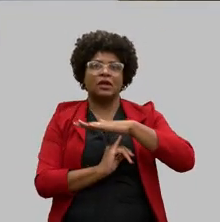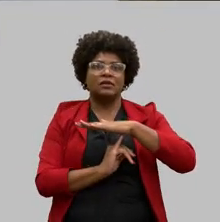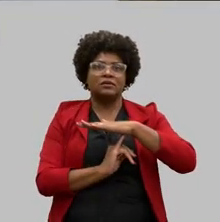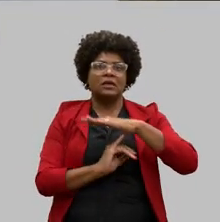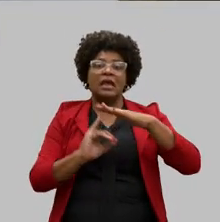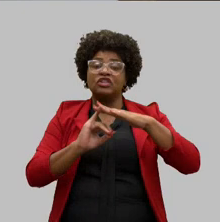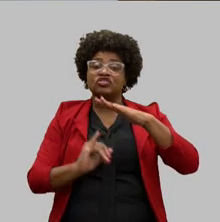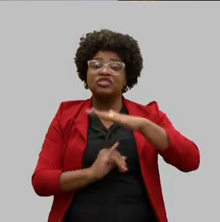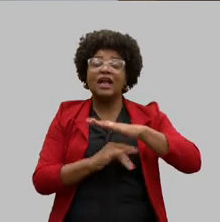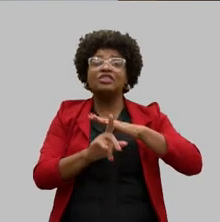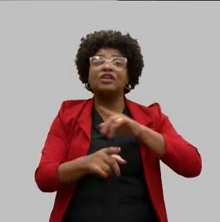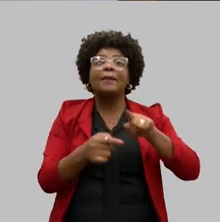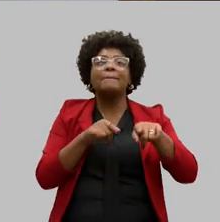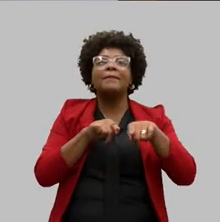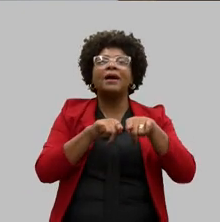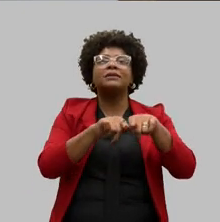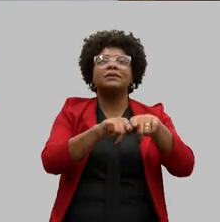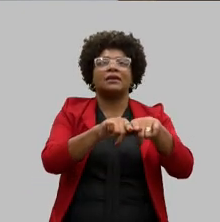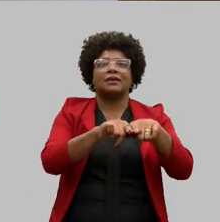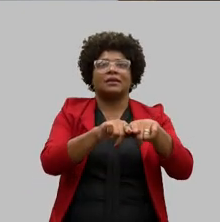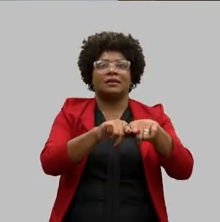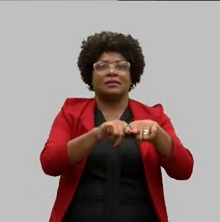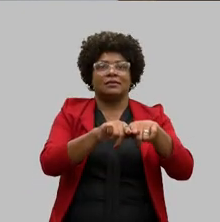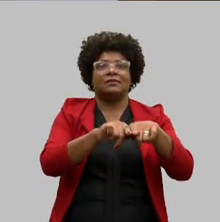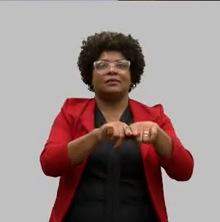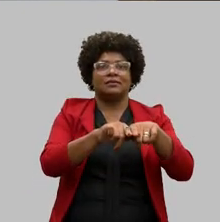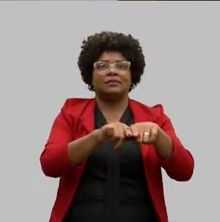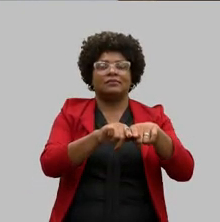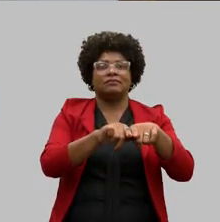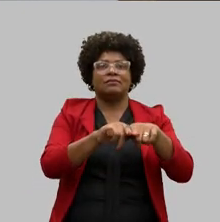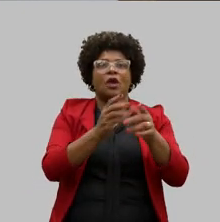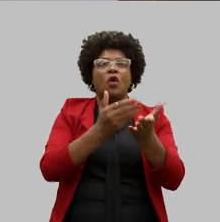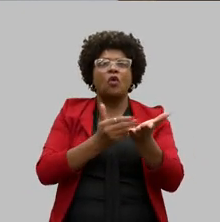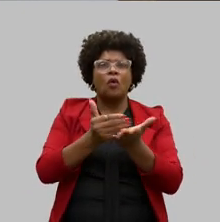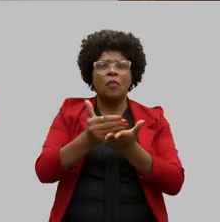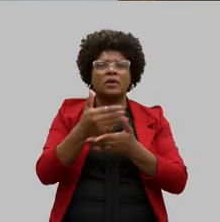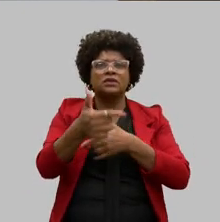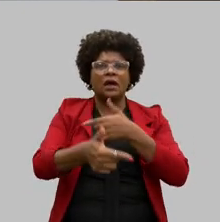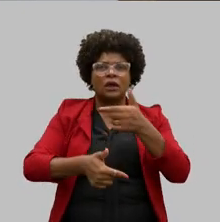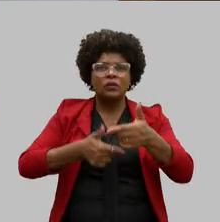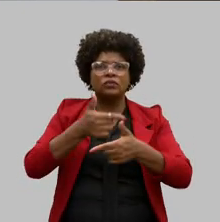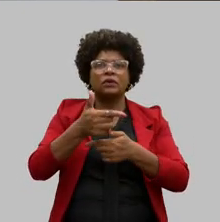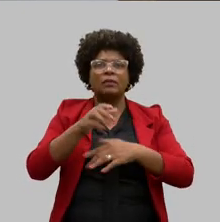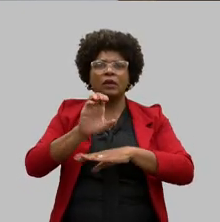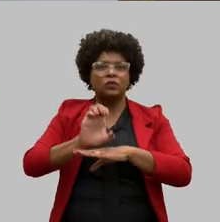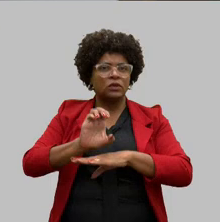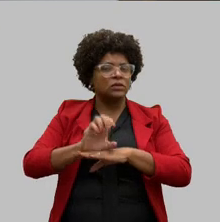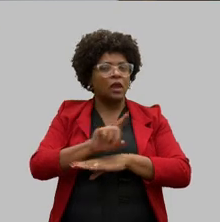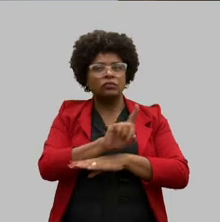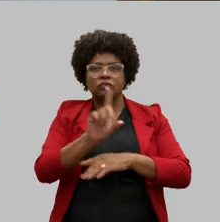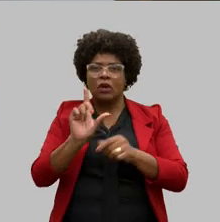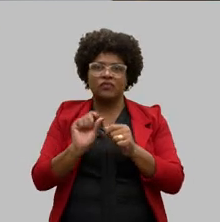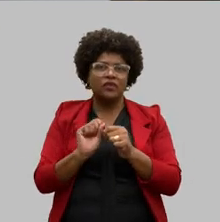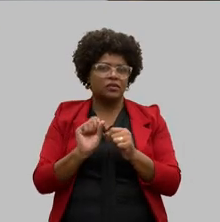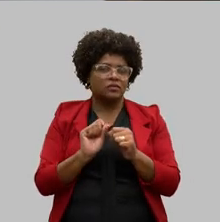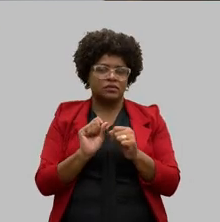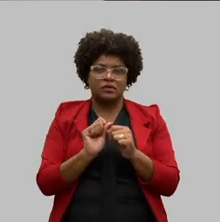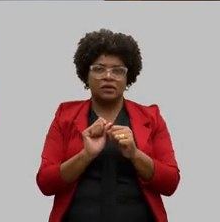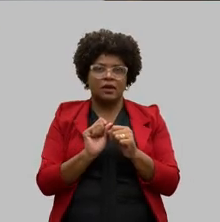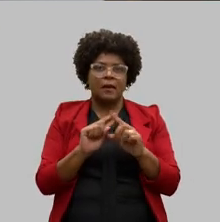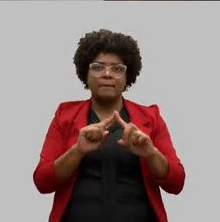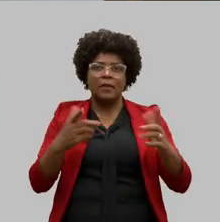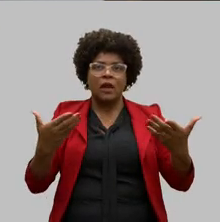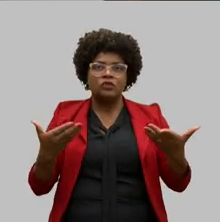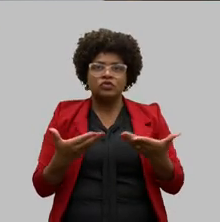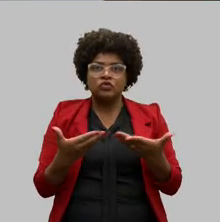são parceiras Elas começaram um trabalho que o estado não fazia mas hoje eu tô falando